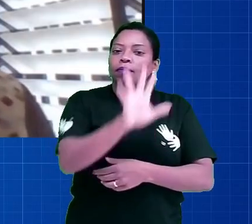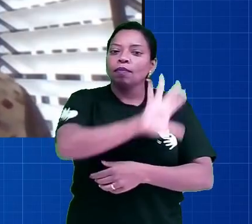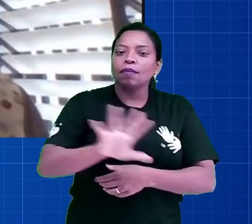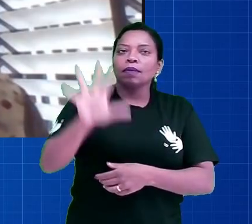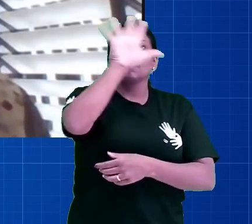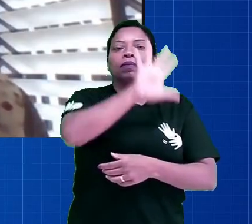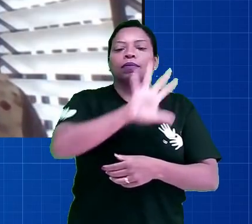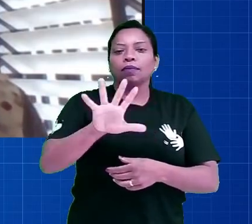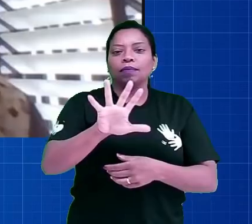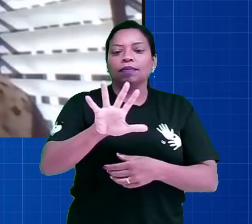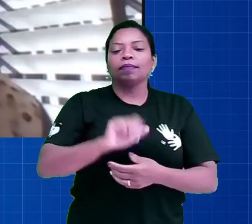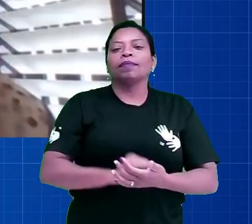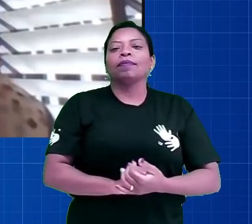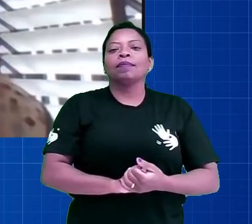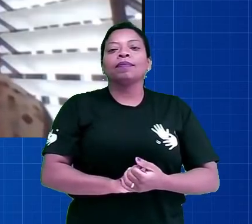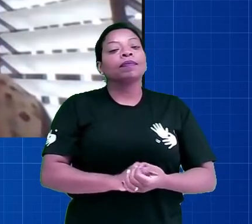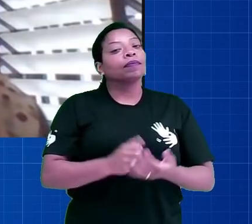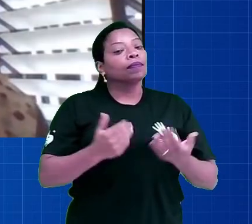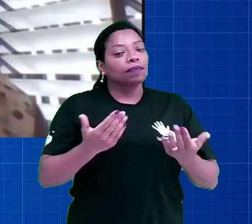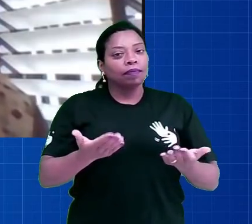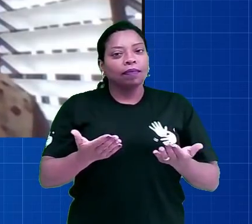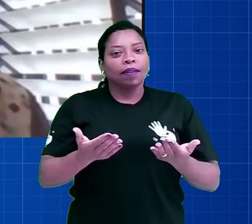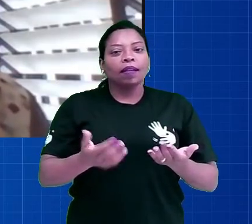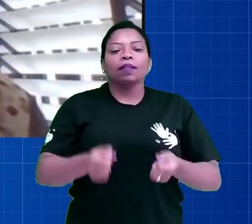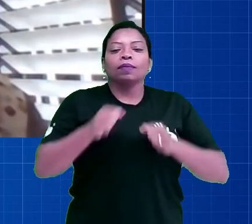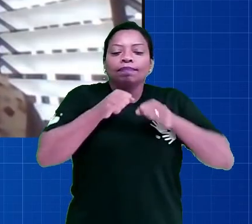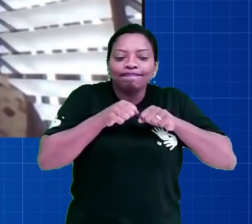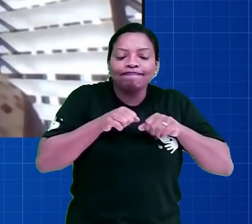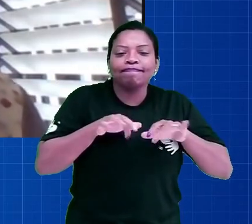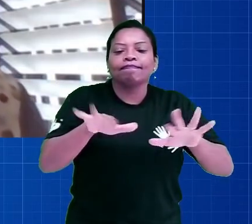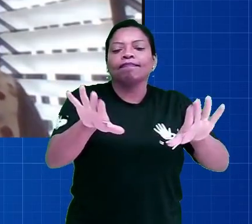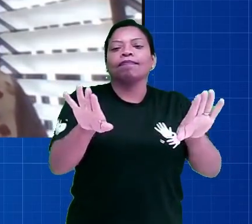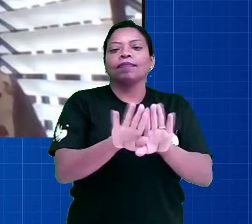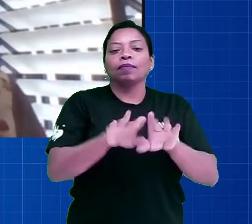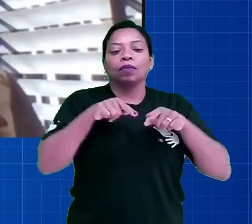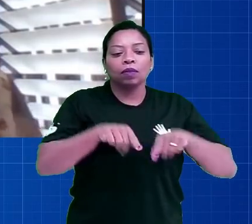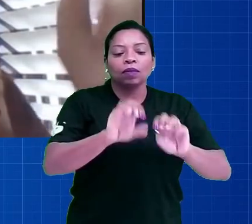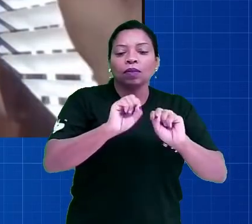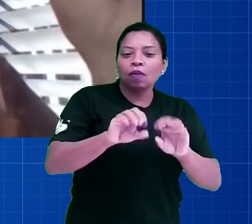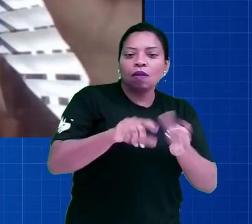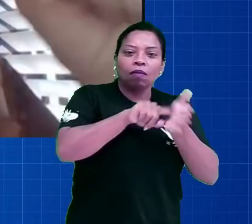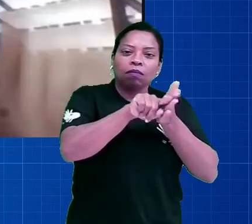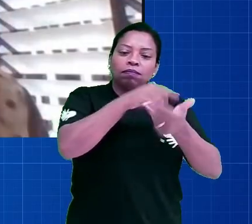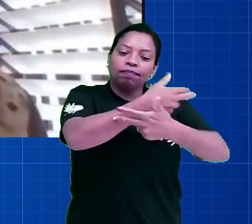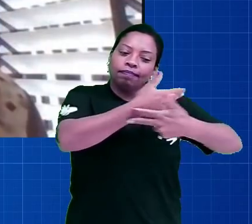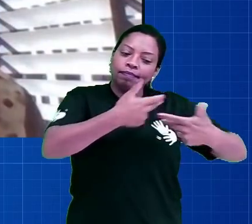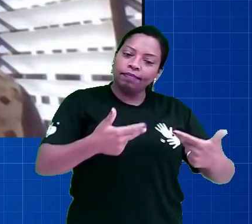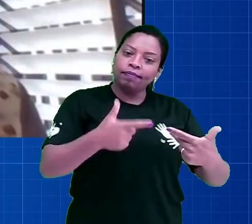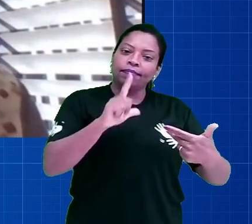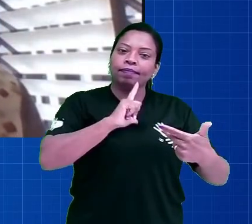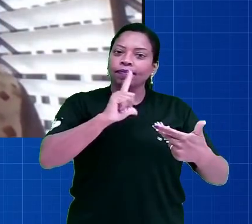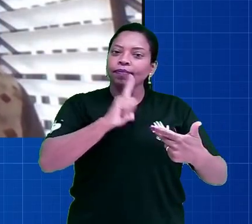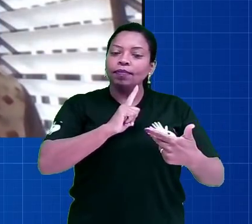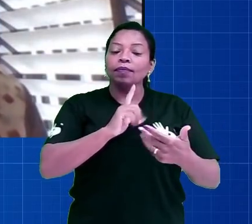ser efetivadas no Brasil de forma mais marcante. Então, essa contaminação, entre